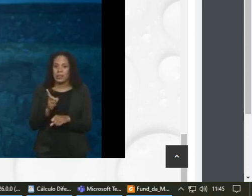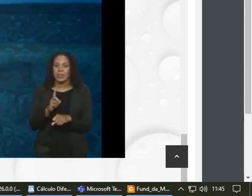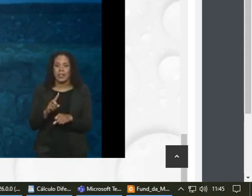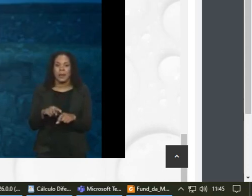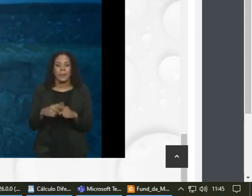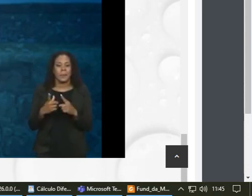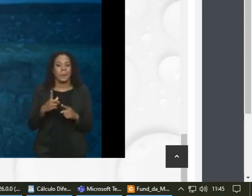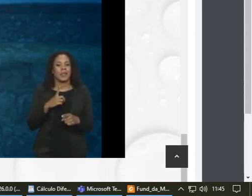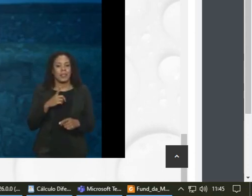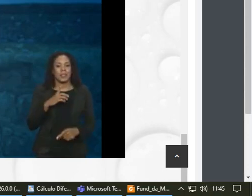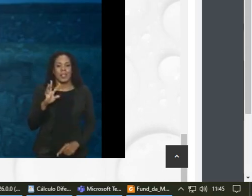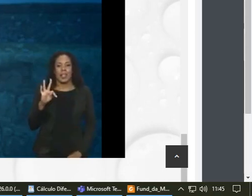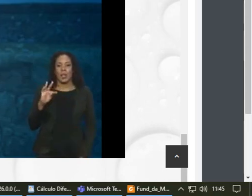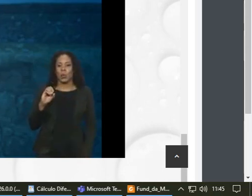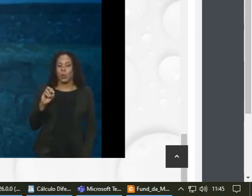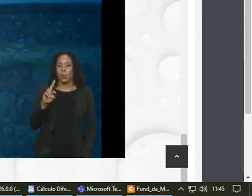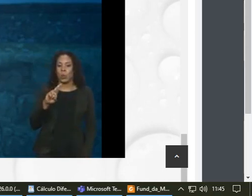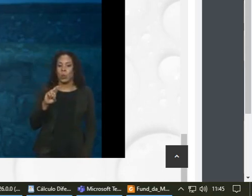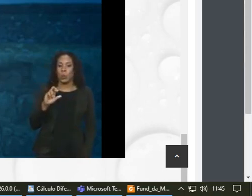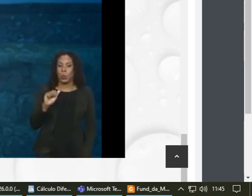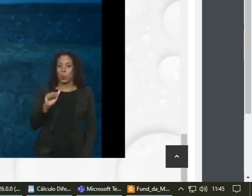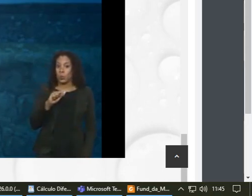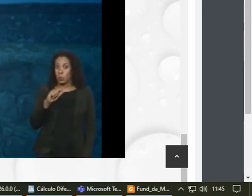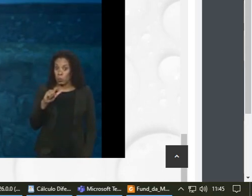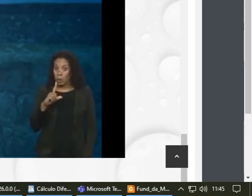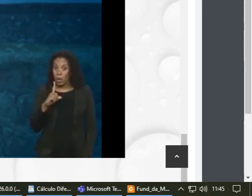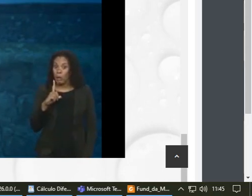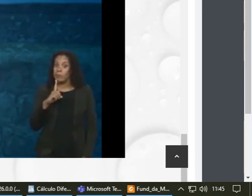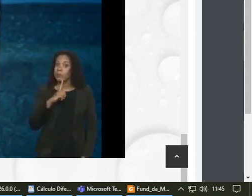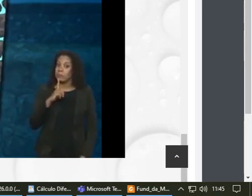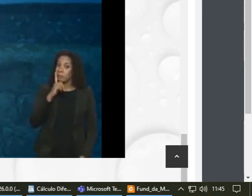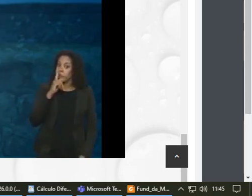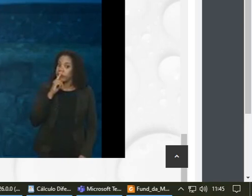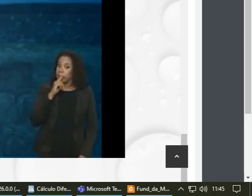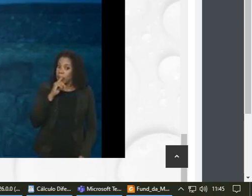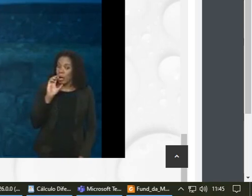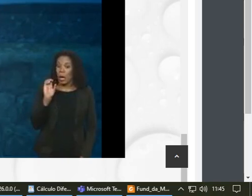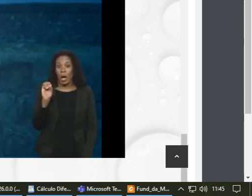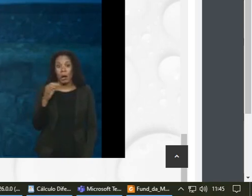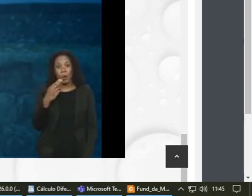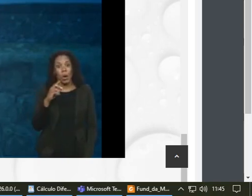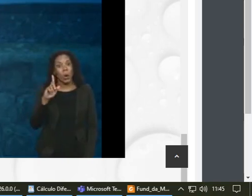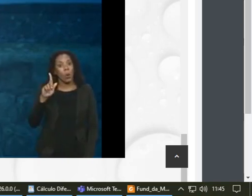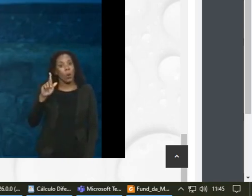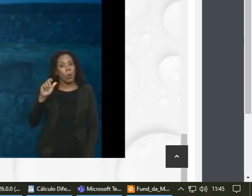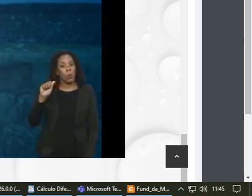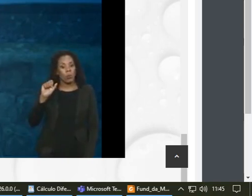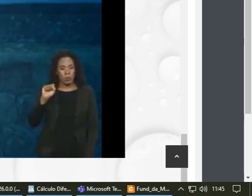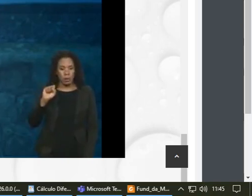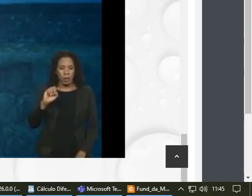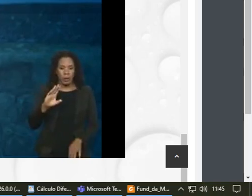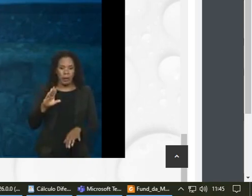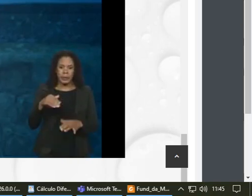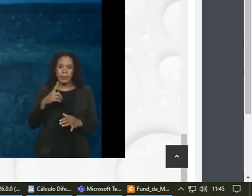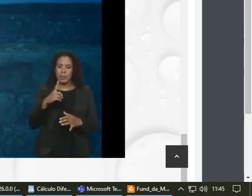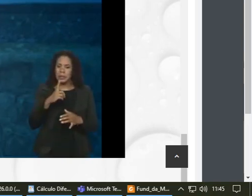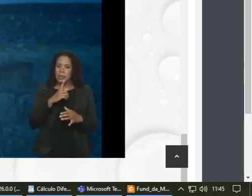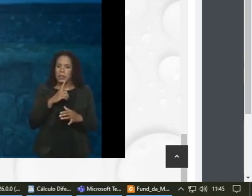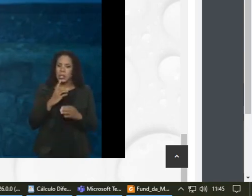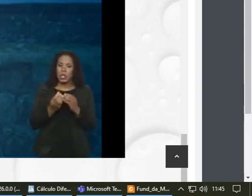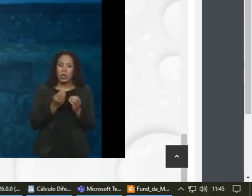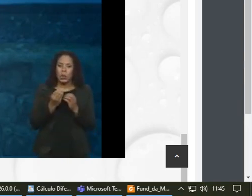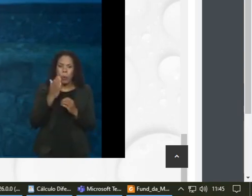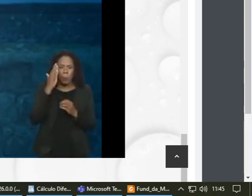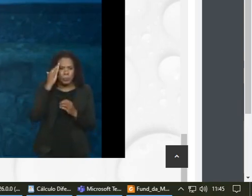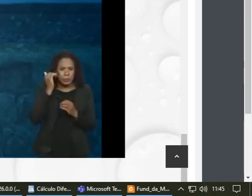fase sólida, podemos encontrar ainda uma fase líquida e até mesmo uma gasosa. Essas fases podem ser expressas em índices de porosidade